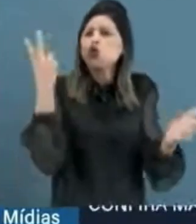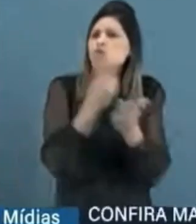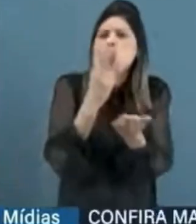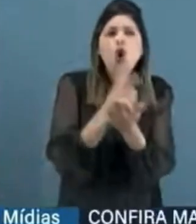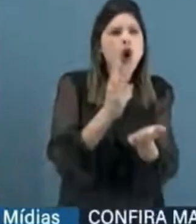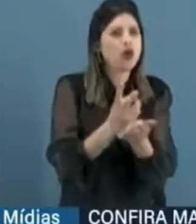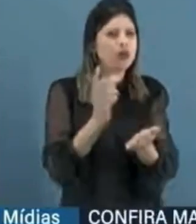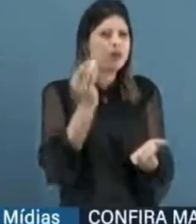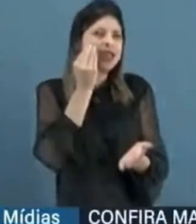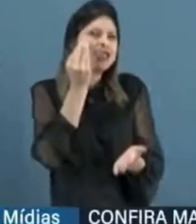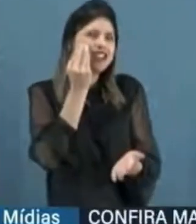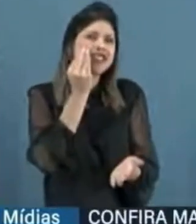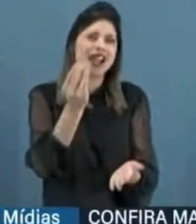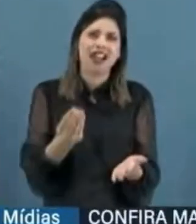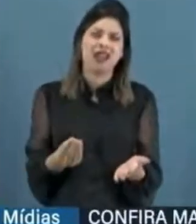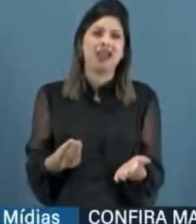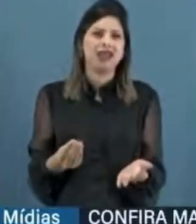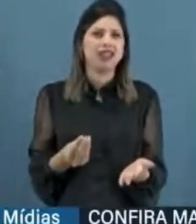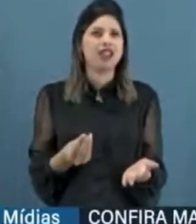digital